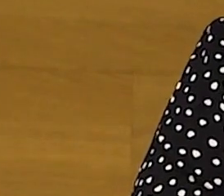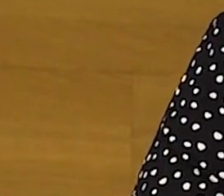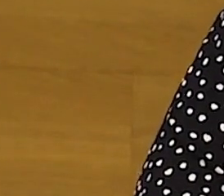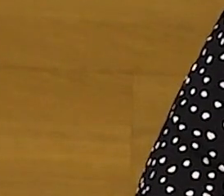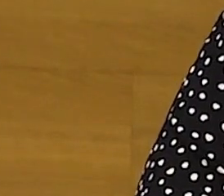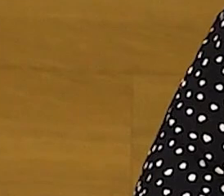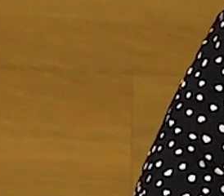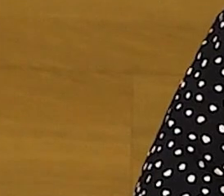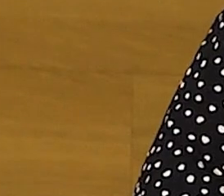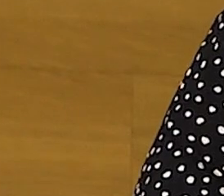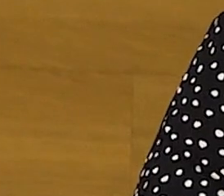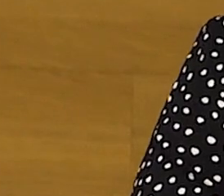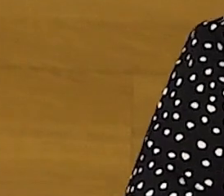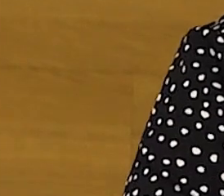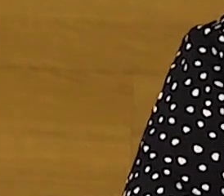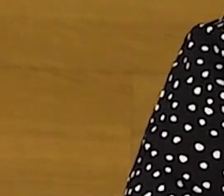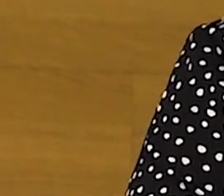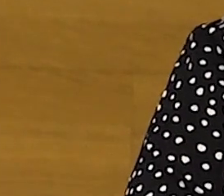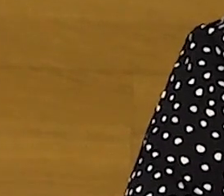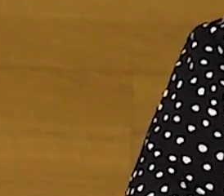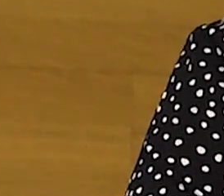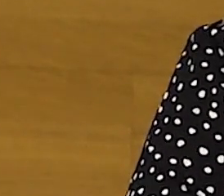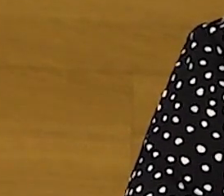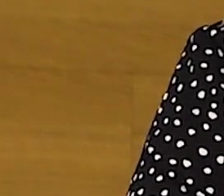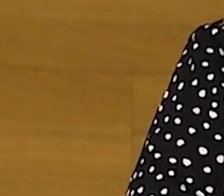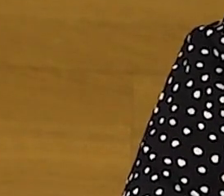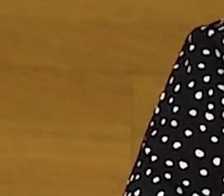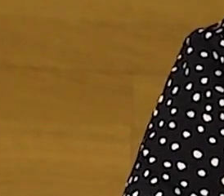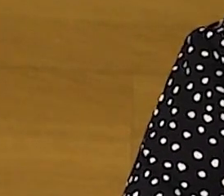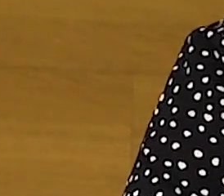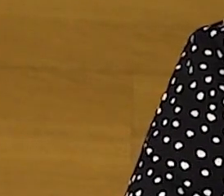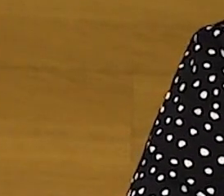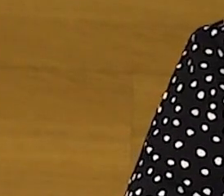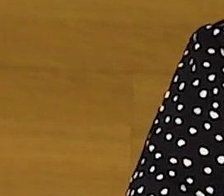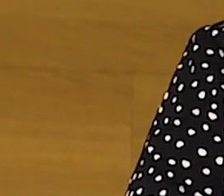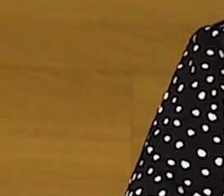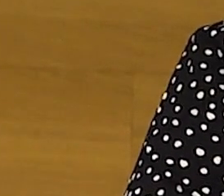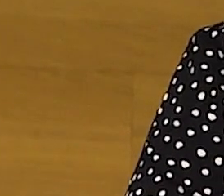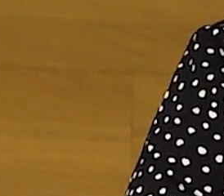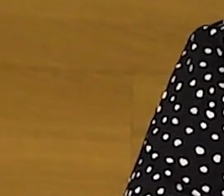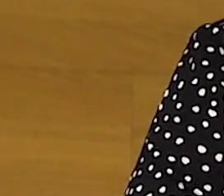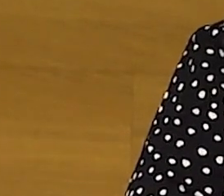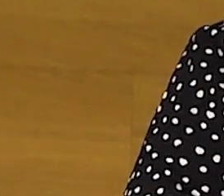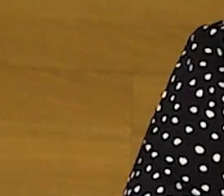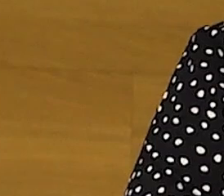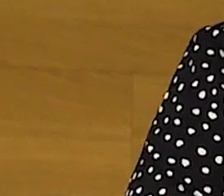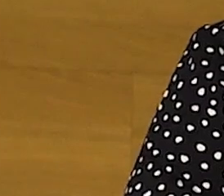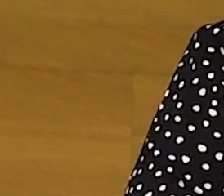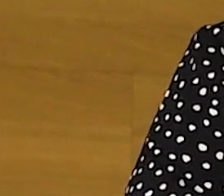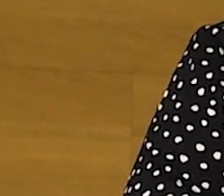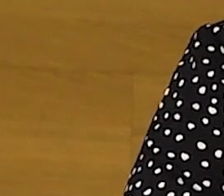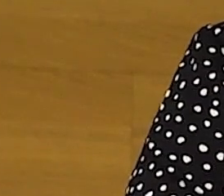minoria. Eu estudo isso na pesquisa, eu estou lá na USP, estou pesquisando isso hoje. Literatura feita